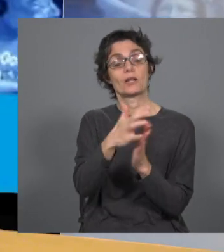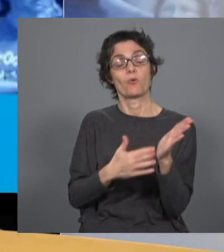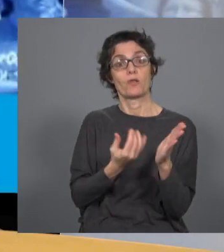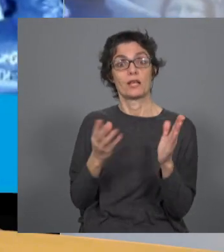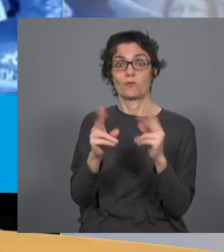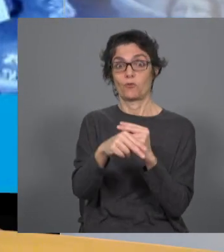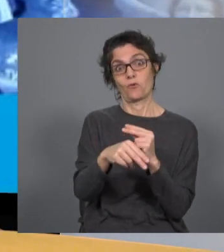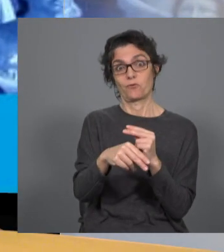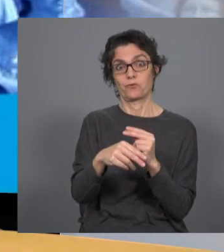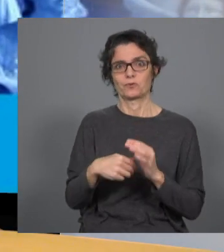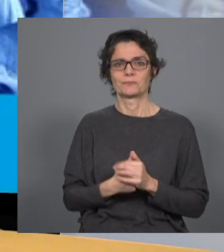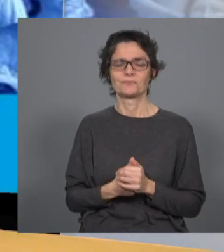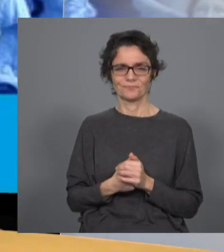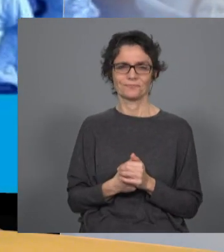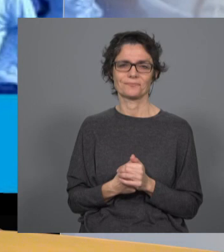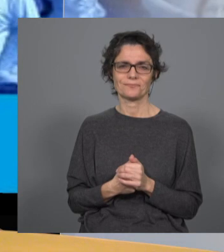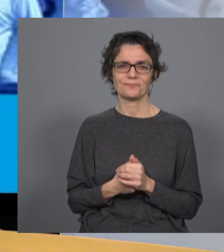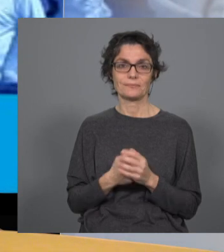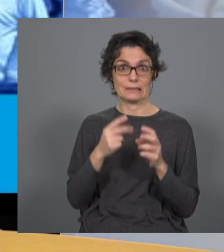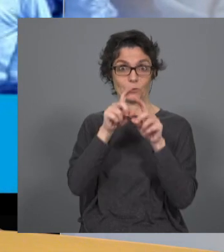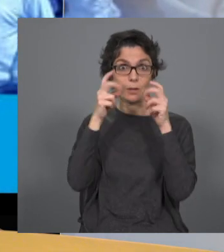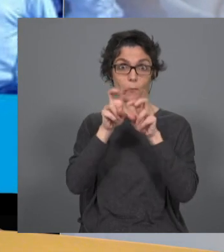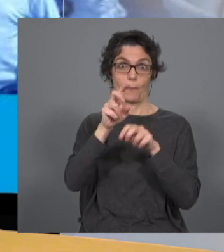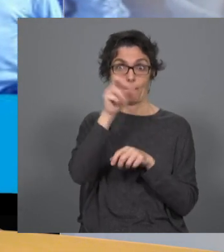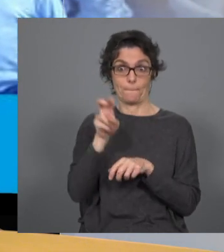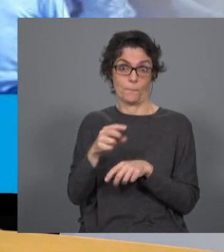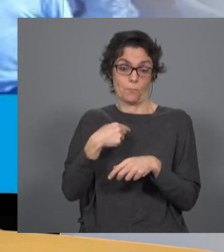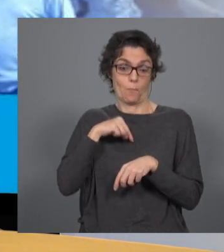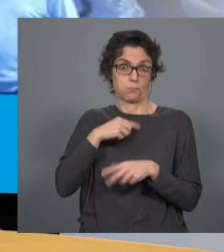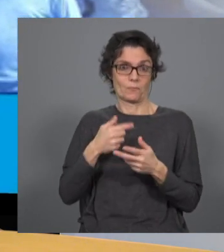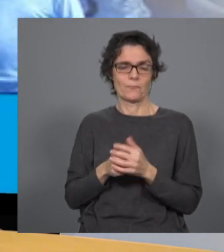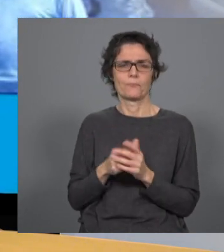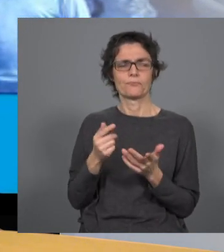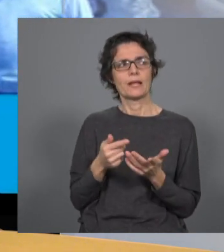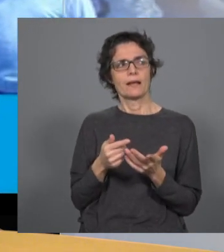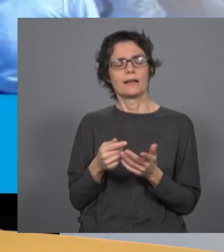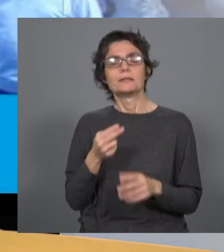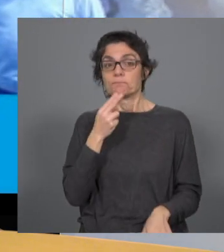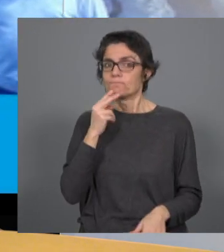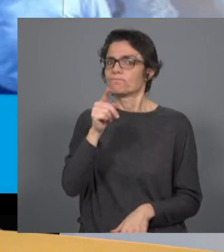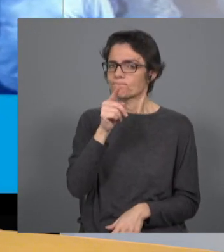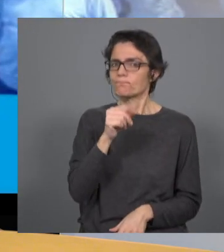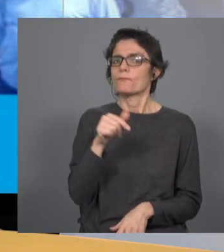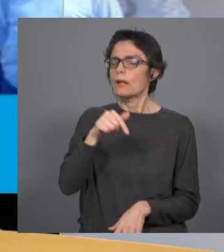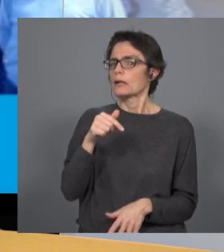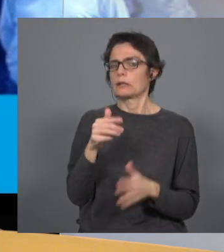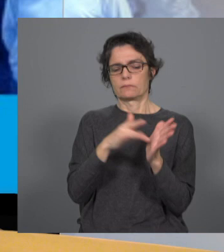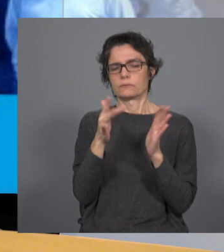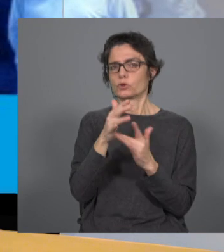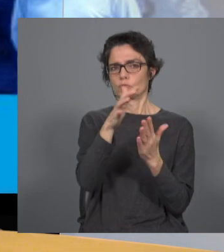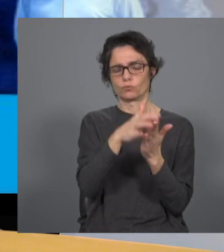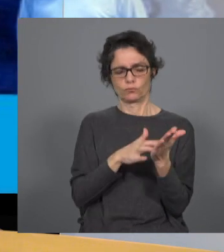leproso, parte do princípio que Jesus não fosse assim uma figura extremamente conhecida, ou ele também não dominaria